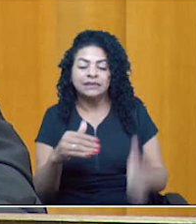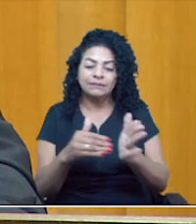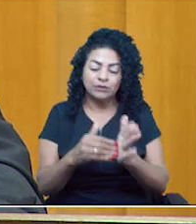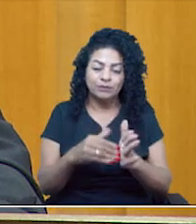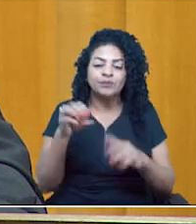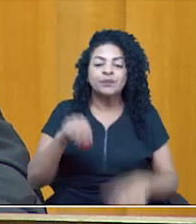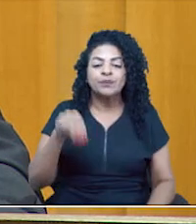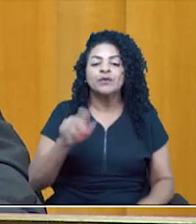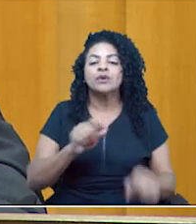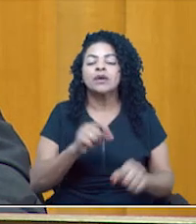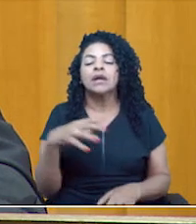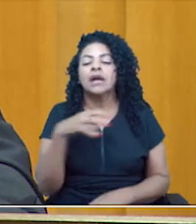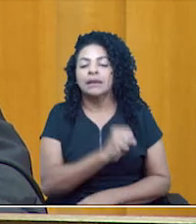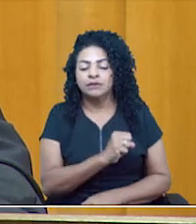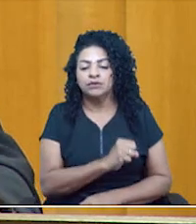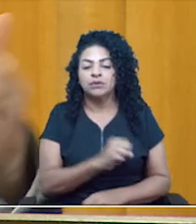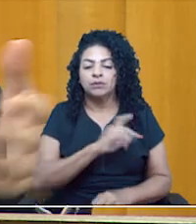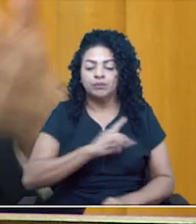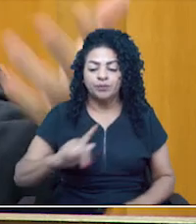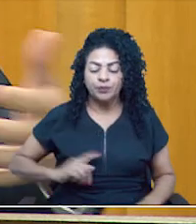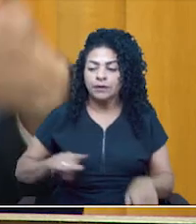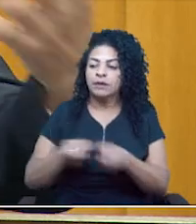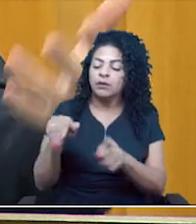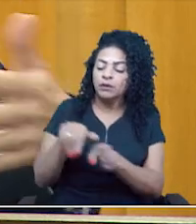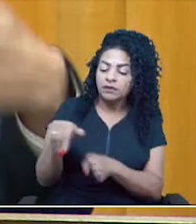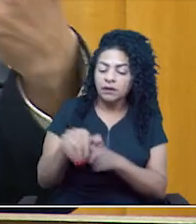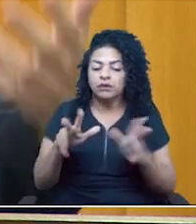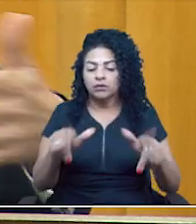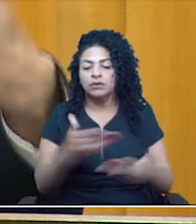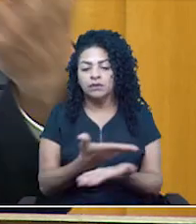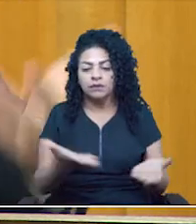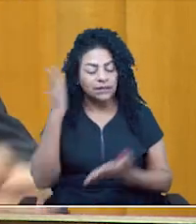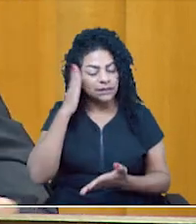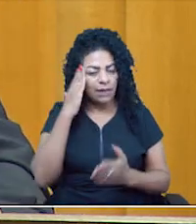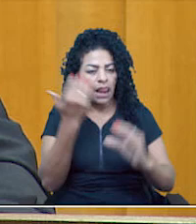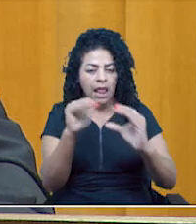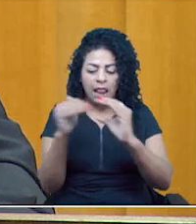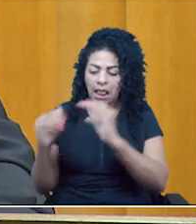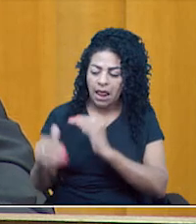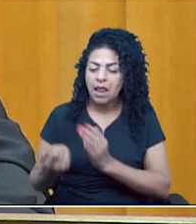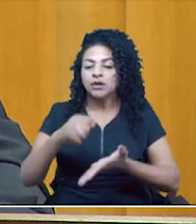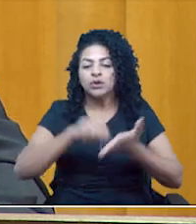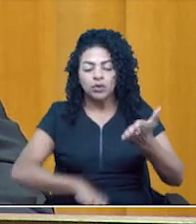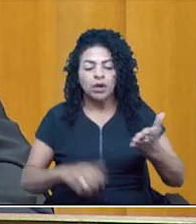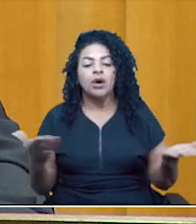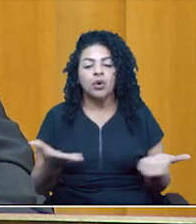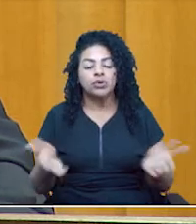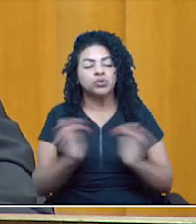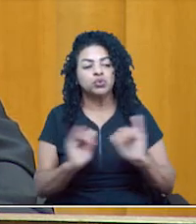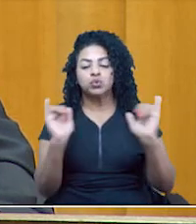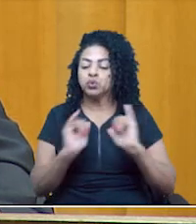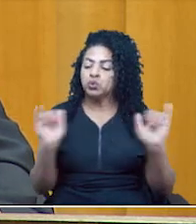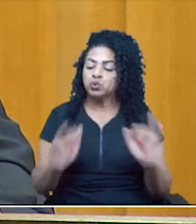uma rápida síntese para o presidente e para os demais conselheiros. Agora já estão começando a divulgar o relatório, etc. Um trabalho extremamente atento do